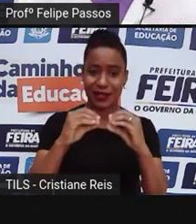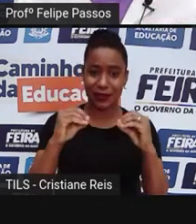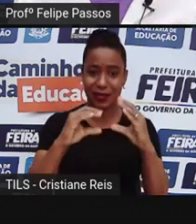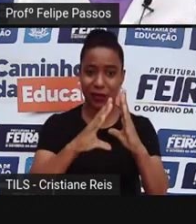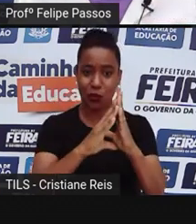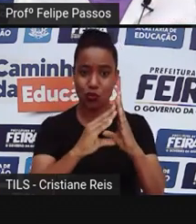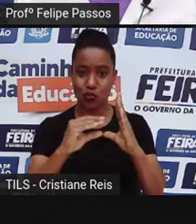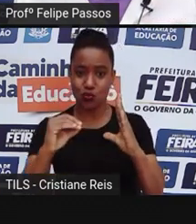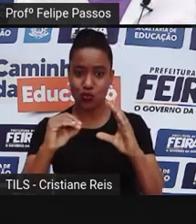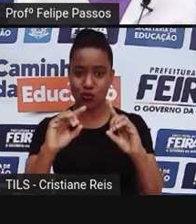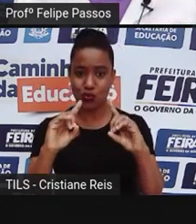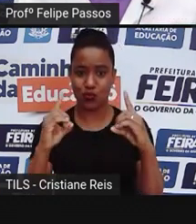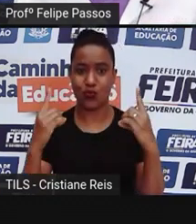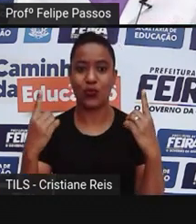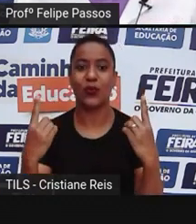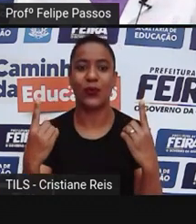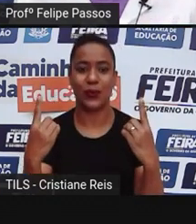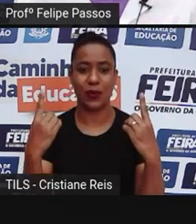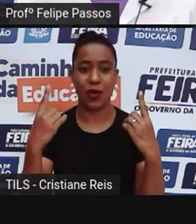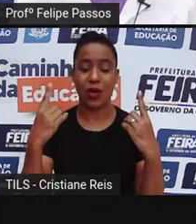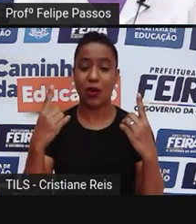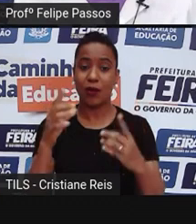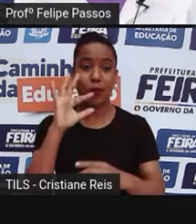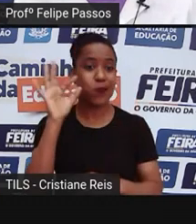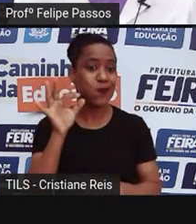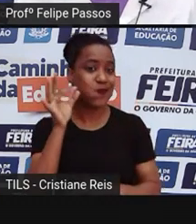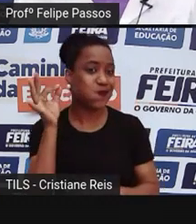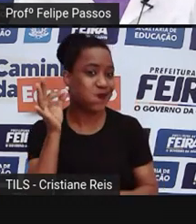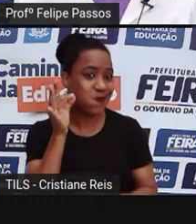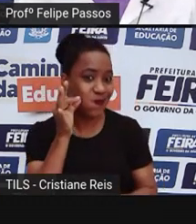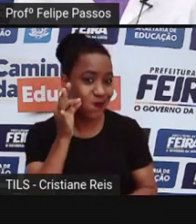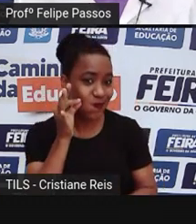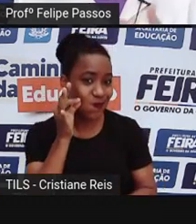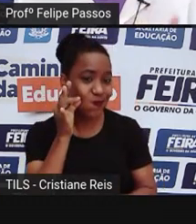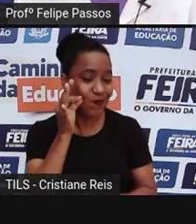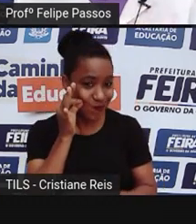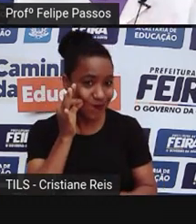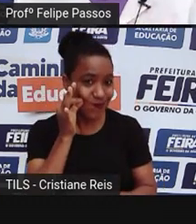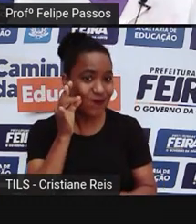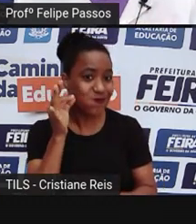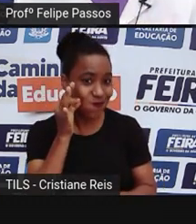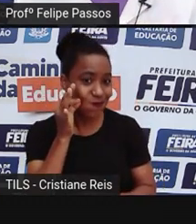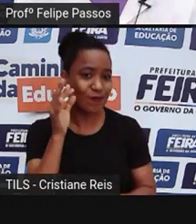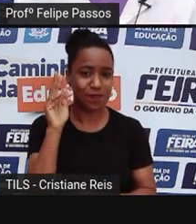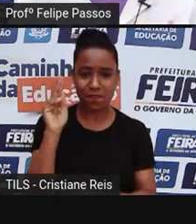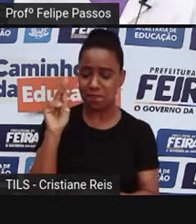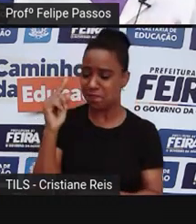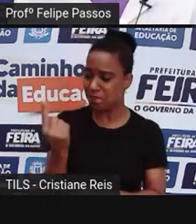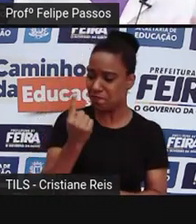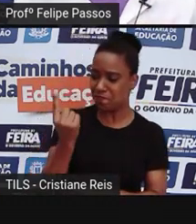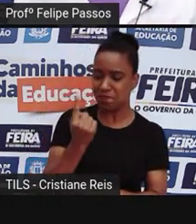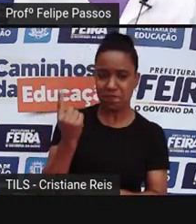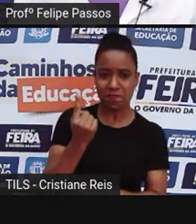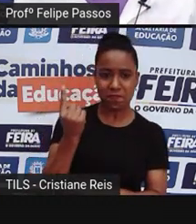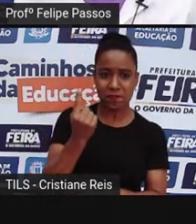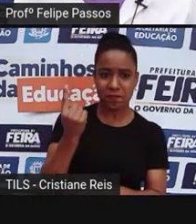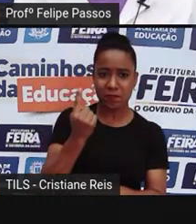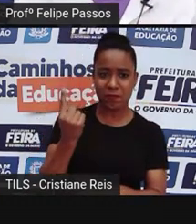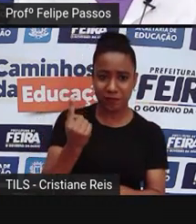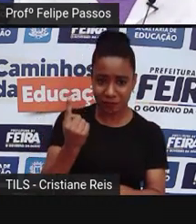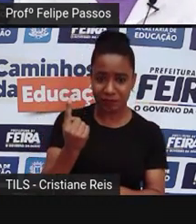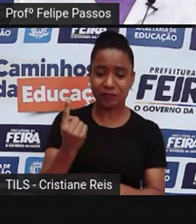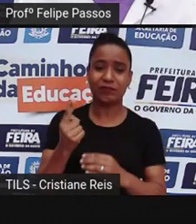galho e plantar esse galho na terra, você está fazendo um clone. Você está fazendo um novo indivíduo, que é geneticamente